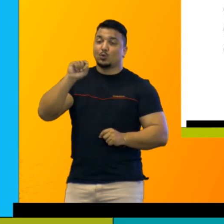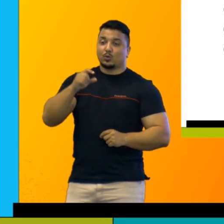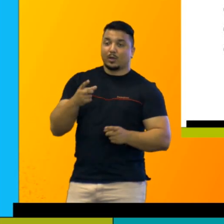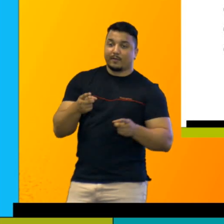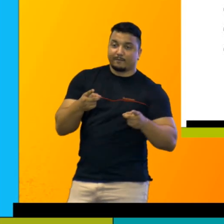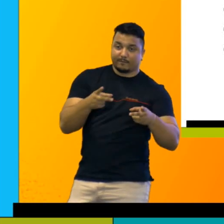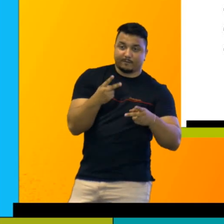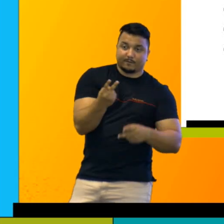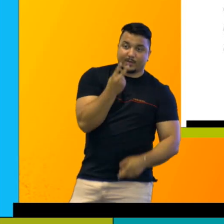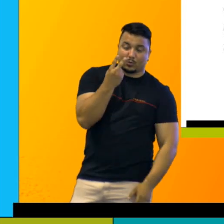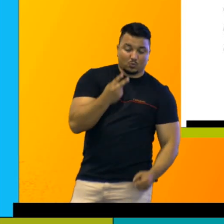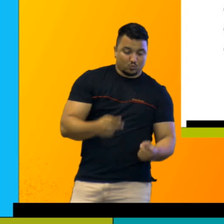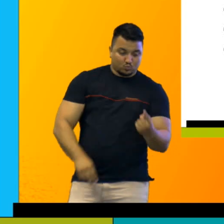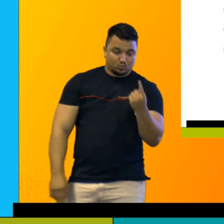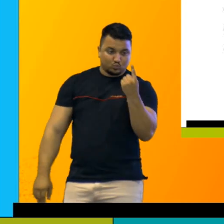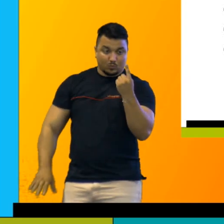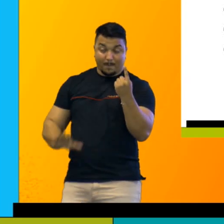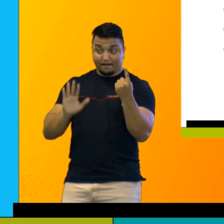um preço,